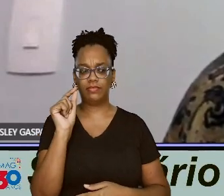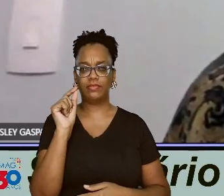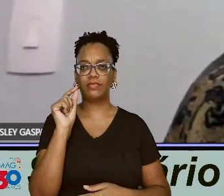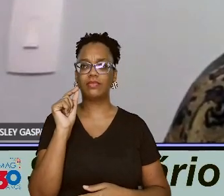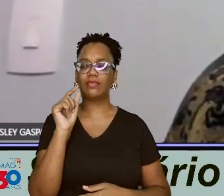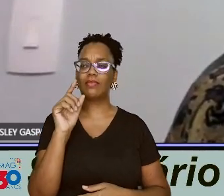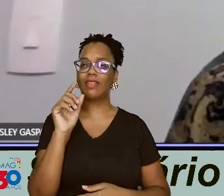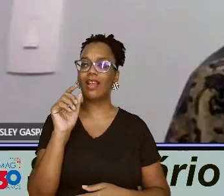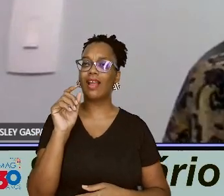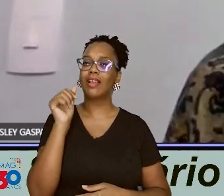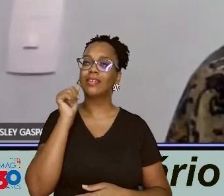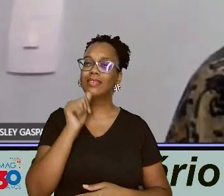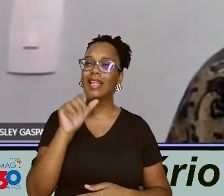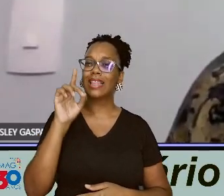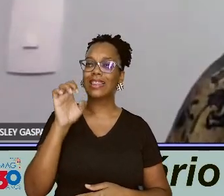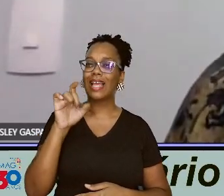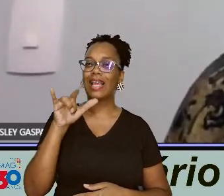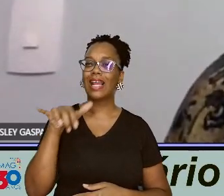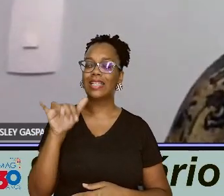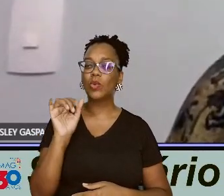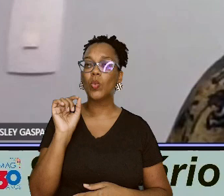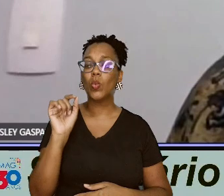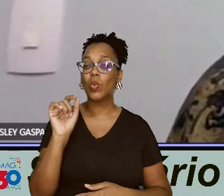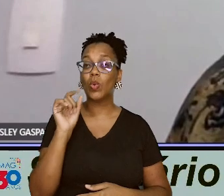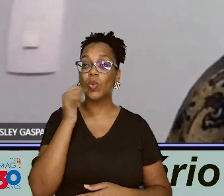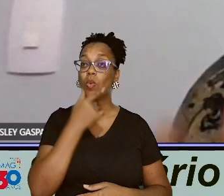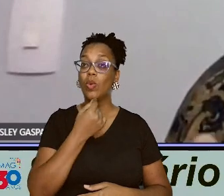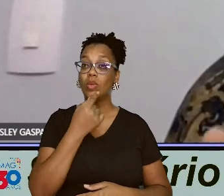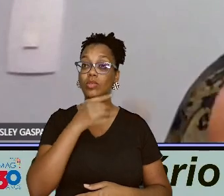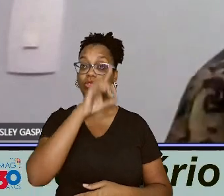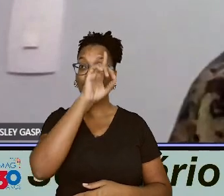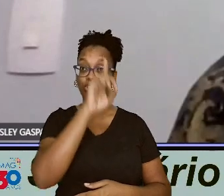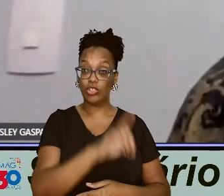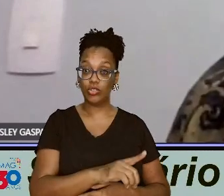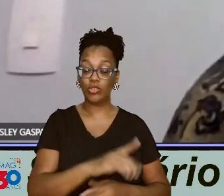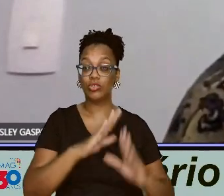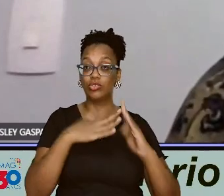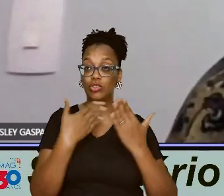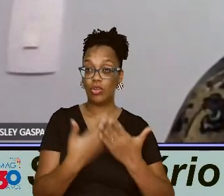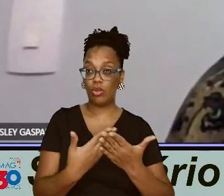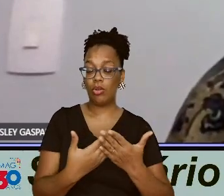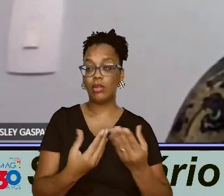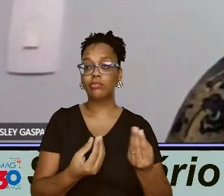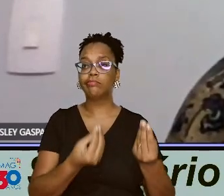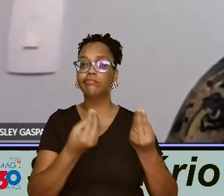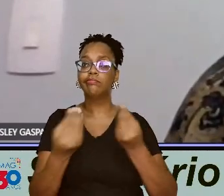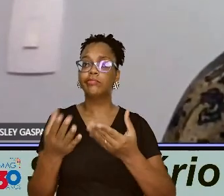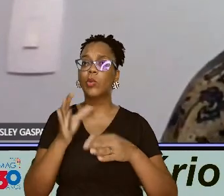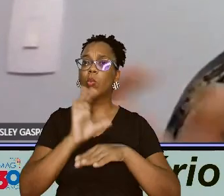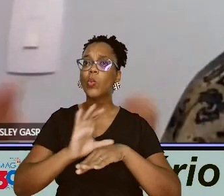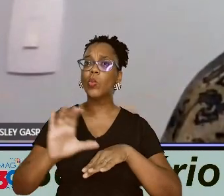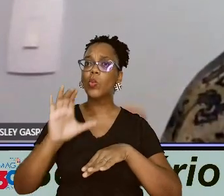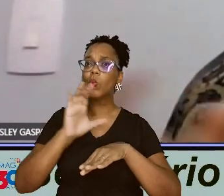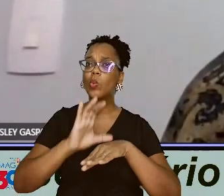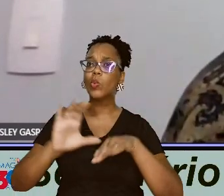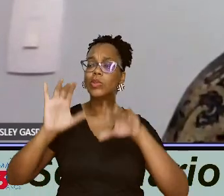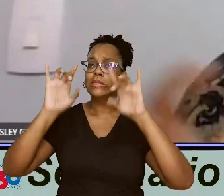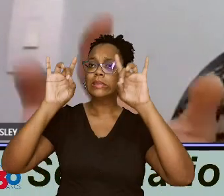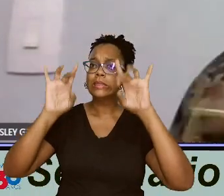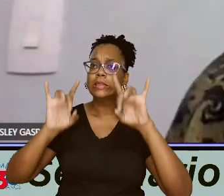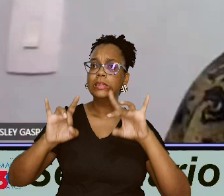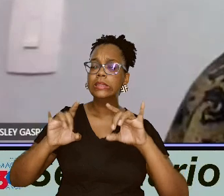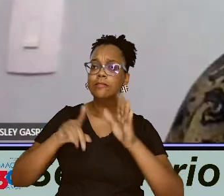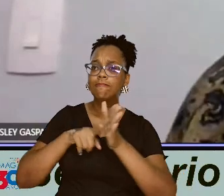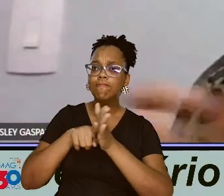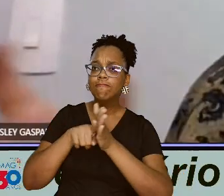Lunardelli, que, enquanto diretor da escola, trouxe o curso de pesquisa empírica. E aí ele